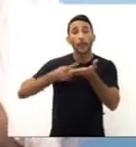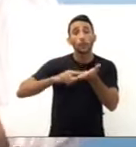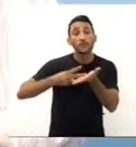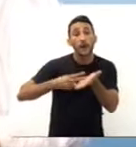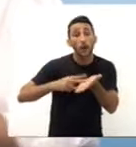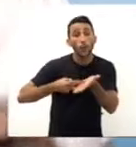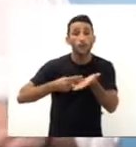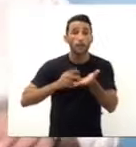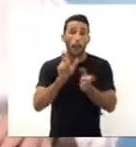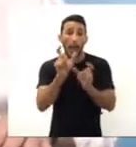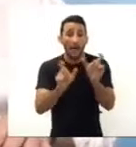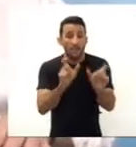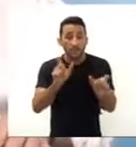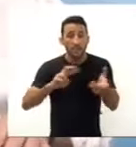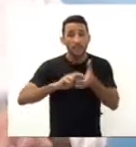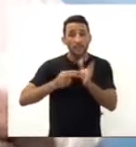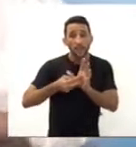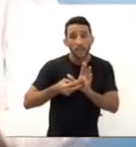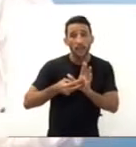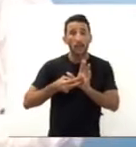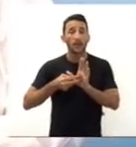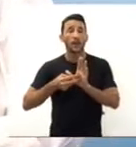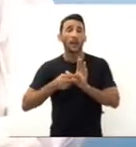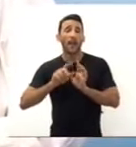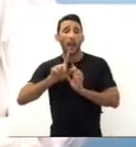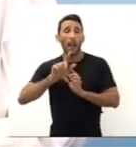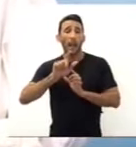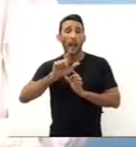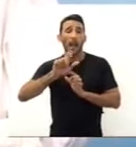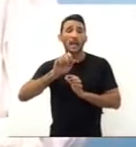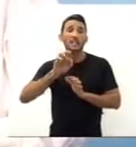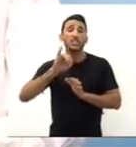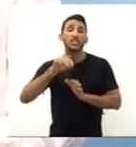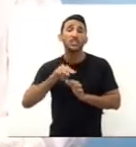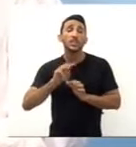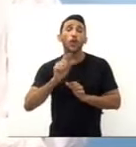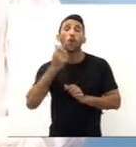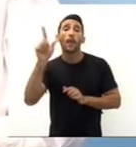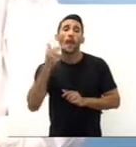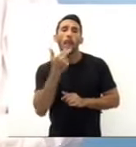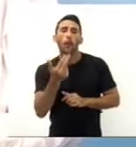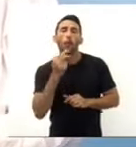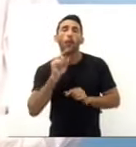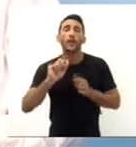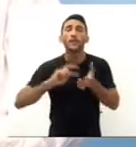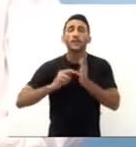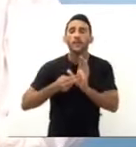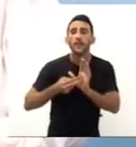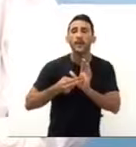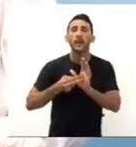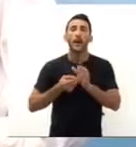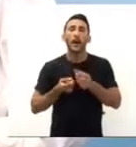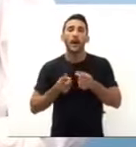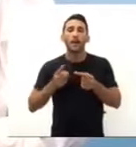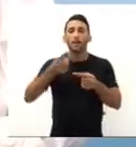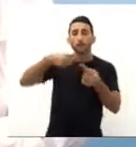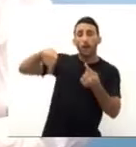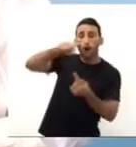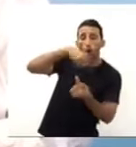por exemplo, que significa, em latim, né, sinus, que significa volta,